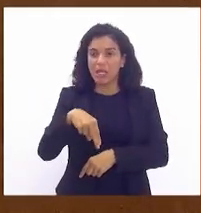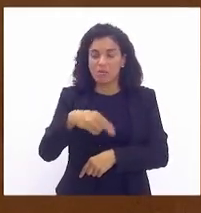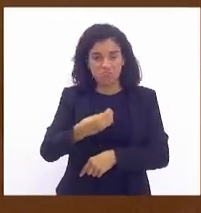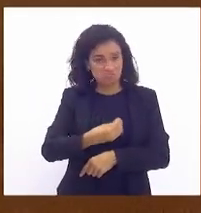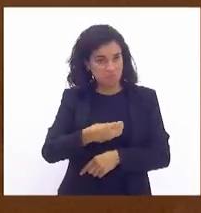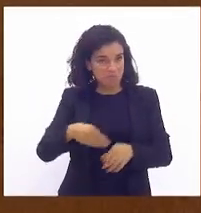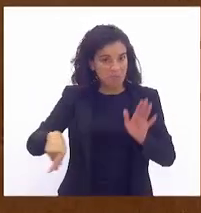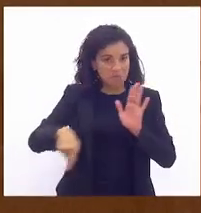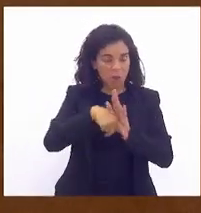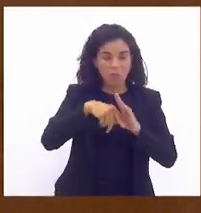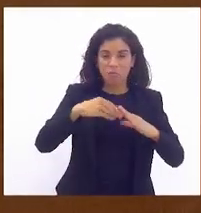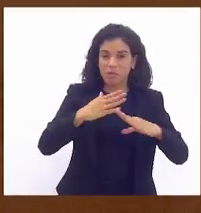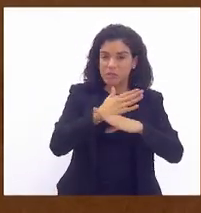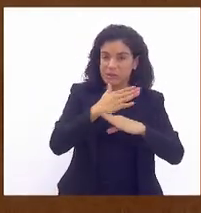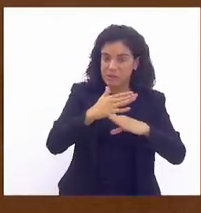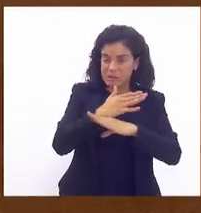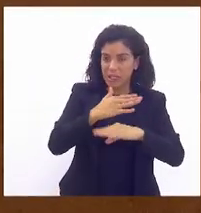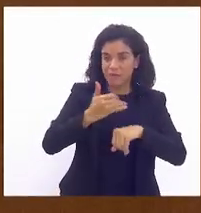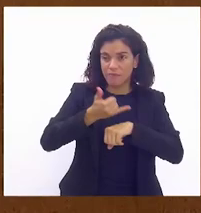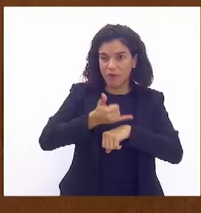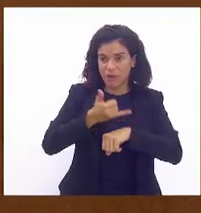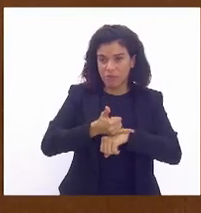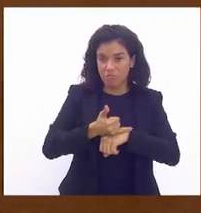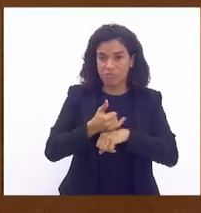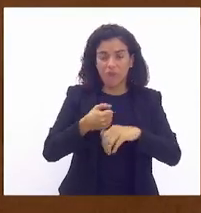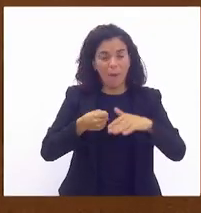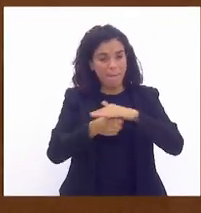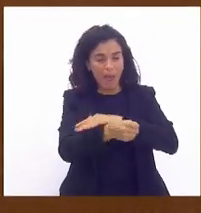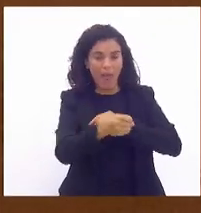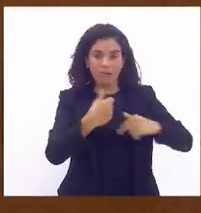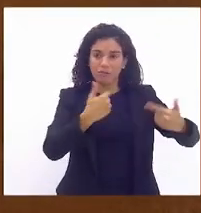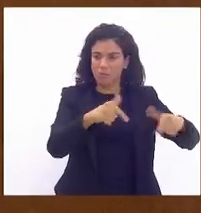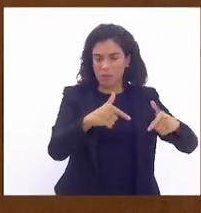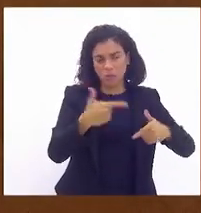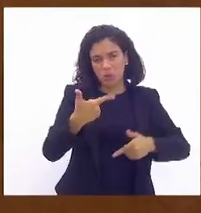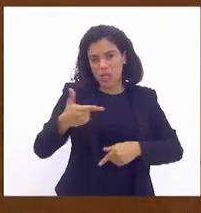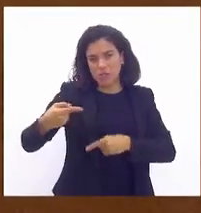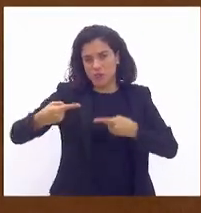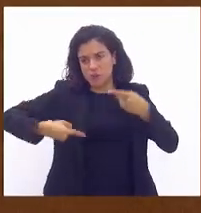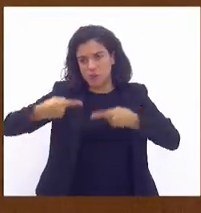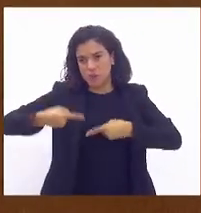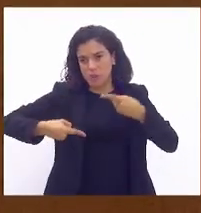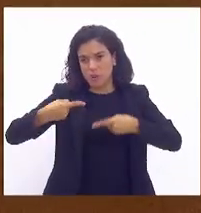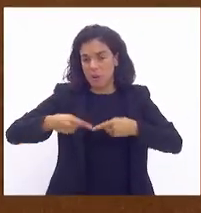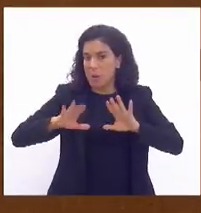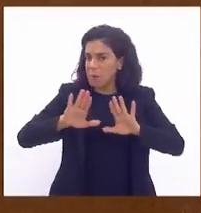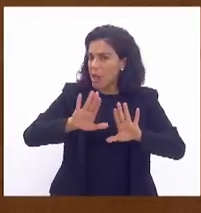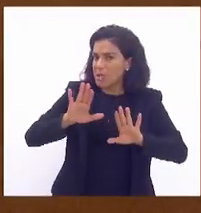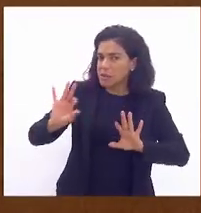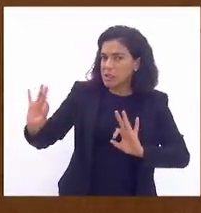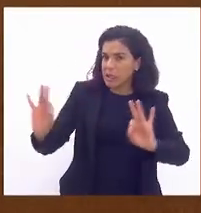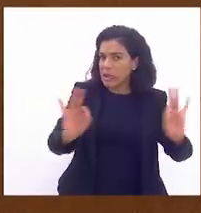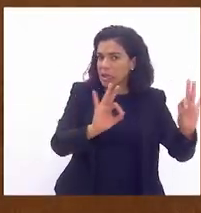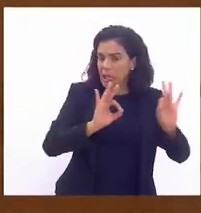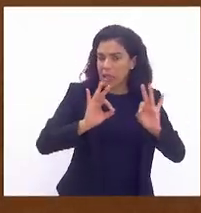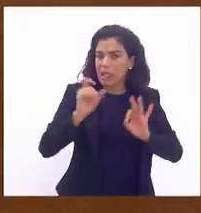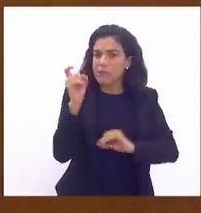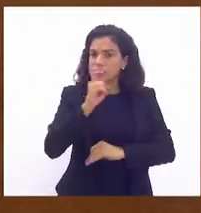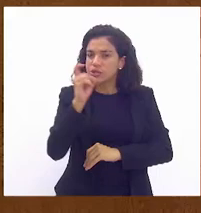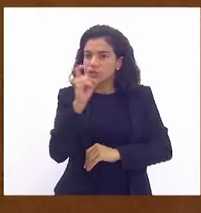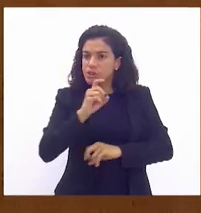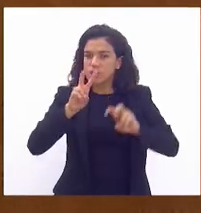Redonda no que tange à questão da empregabilidade. Isso não se discute. Mas ninguém aqui falou mentira com relação ao